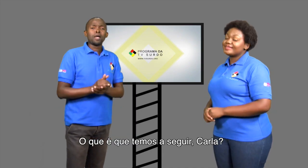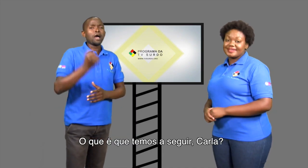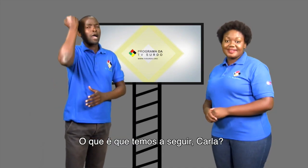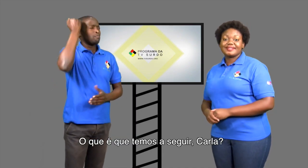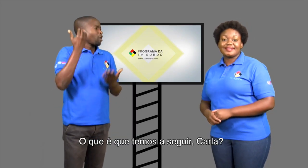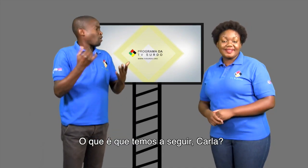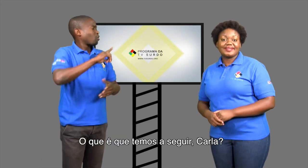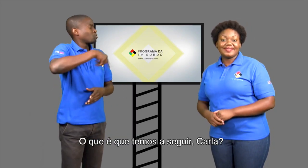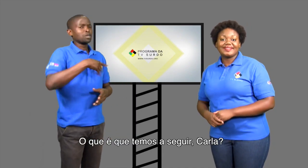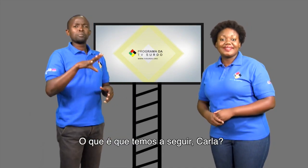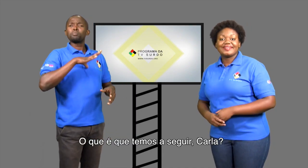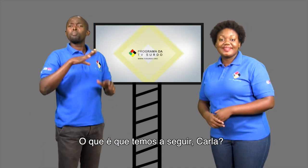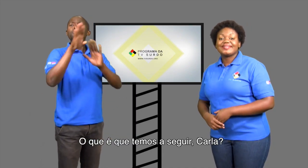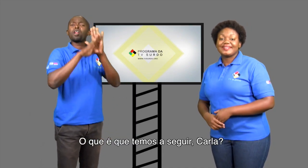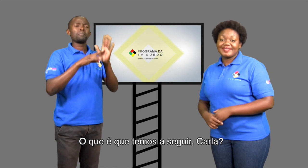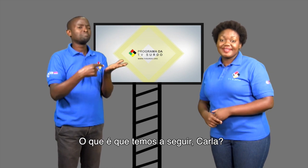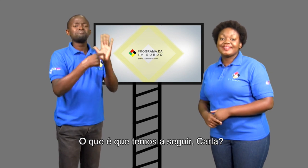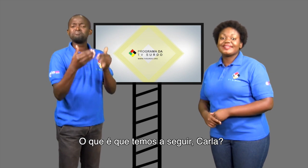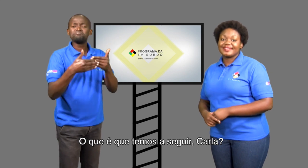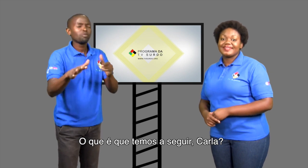O que é que temos a seguir, Carla?